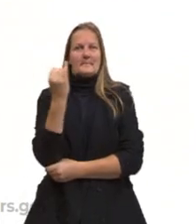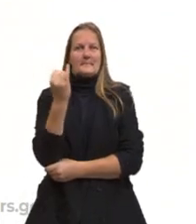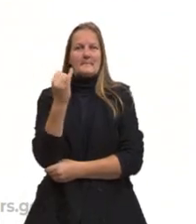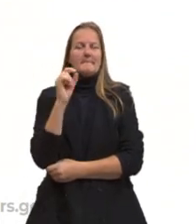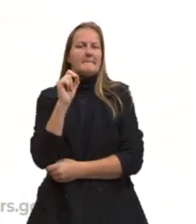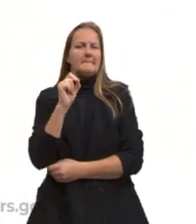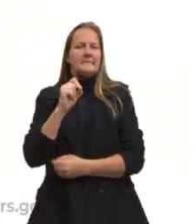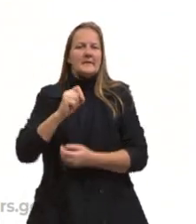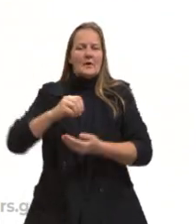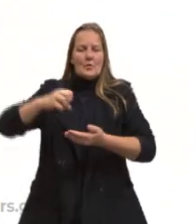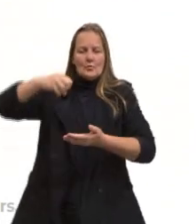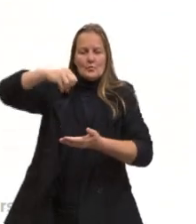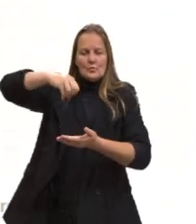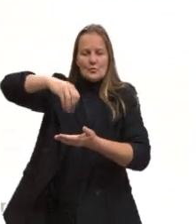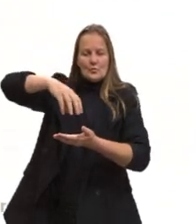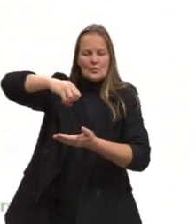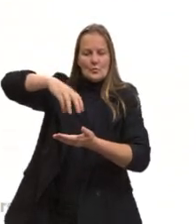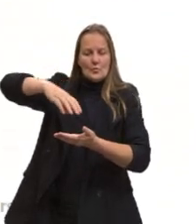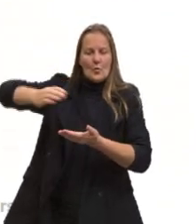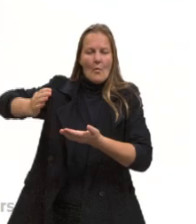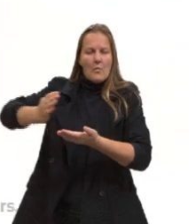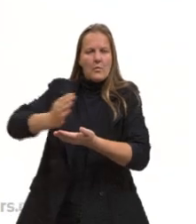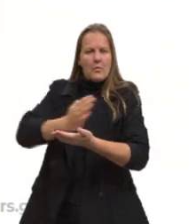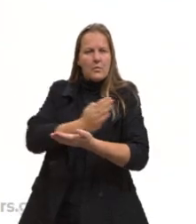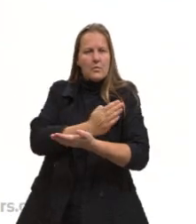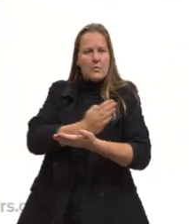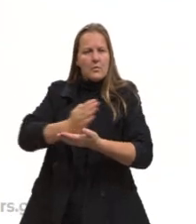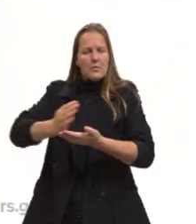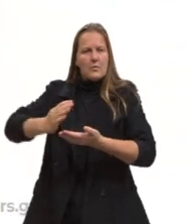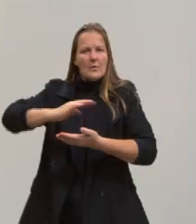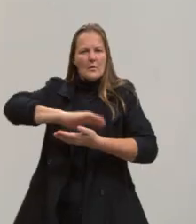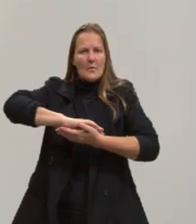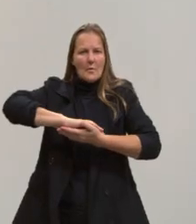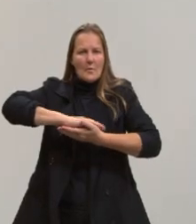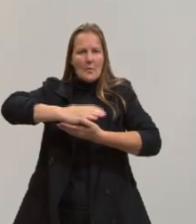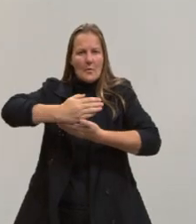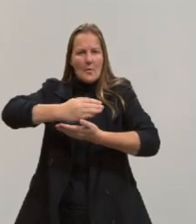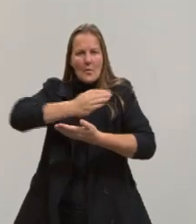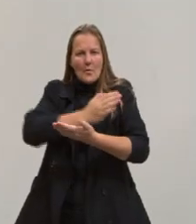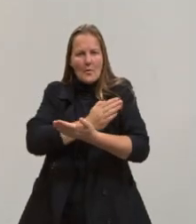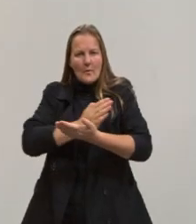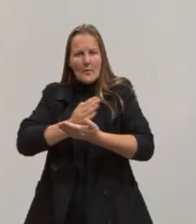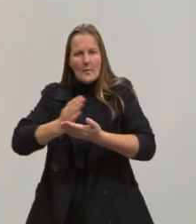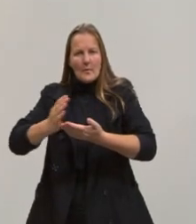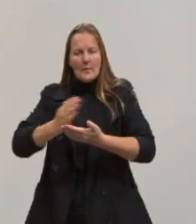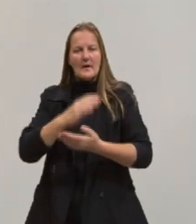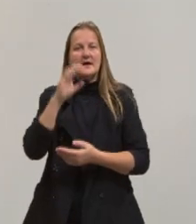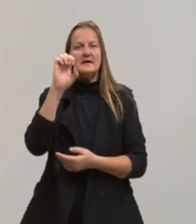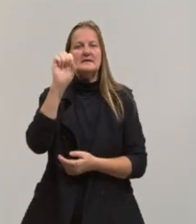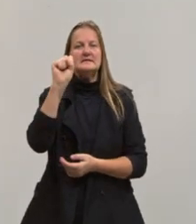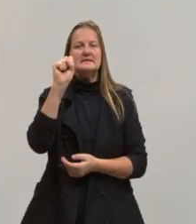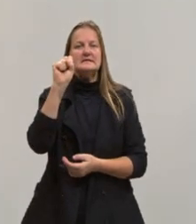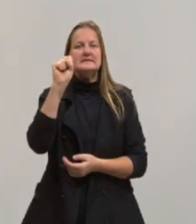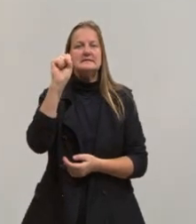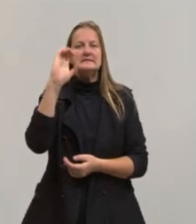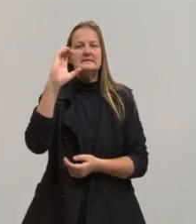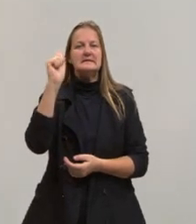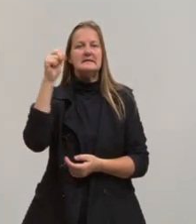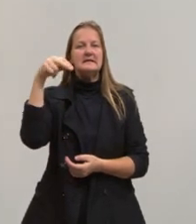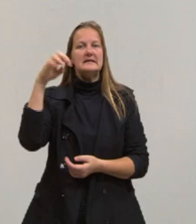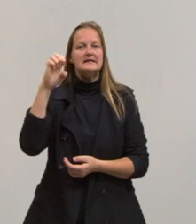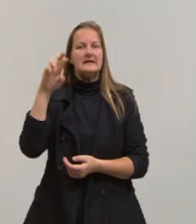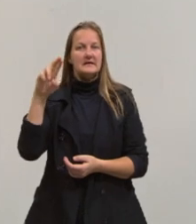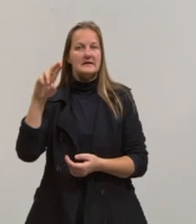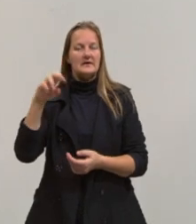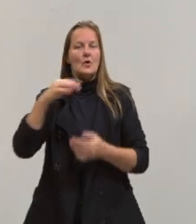que é escanear um texto observar como devemos proceder para fazer uma leitura